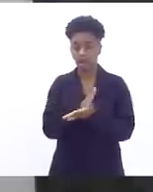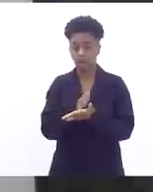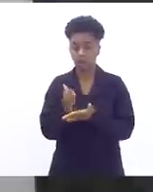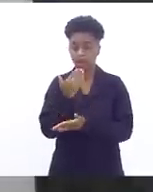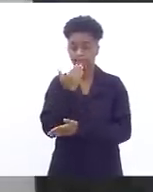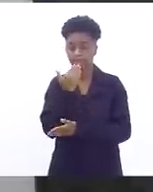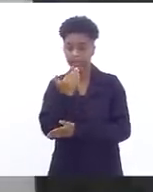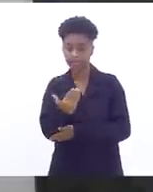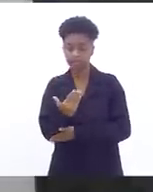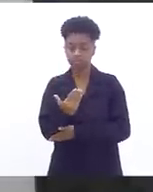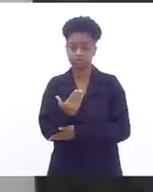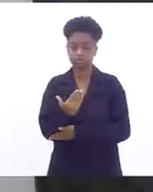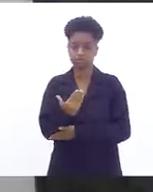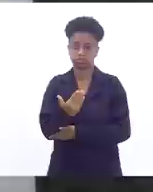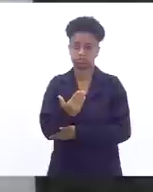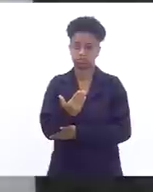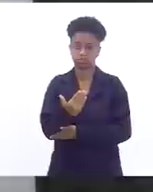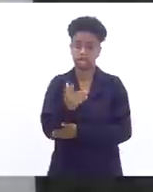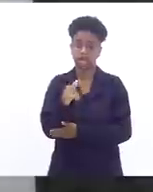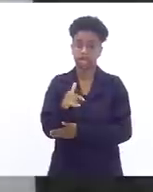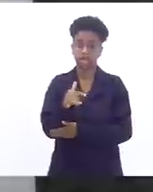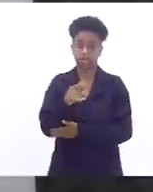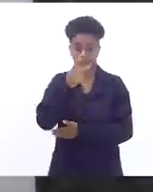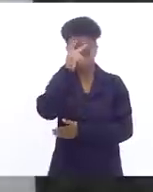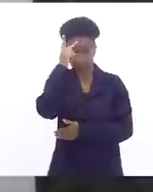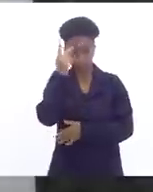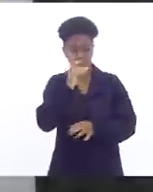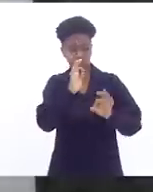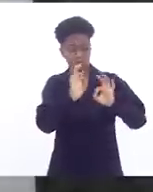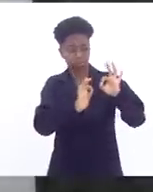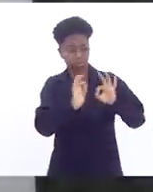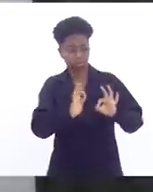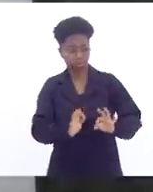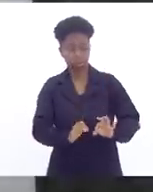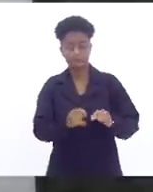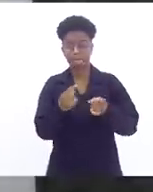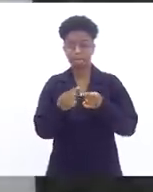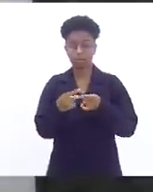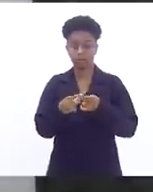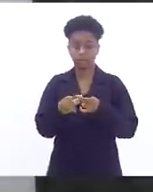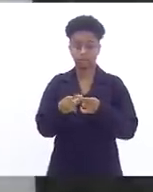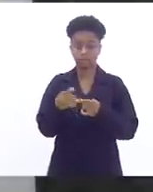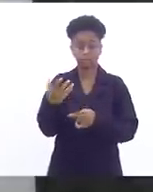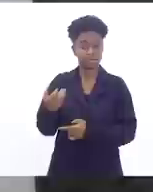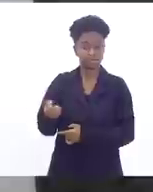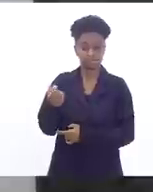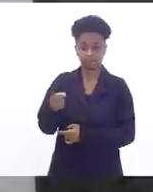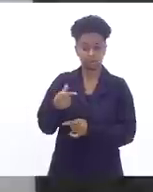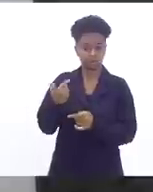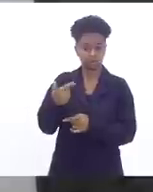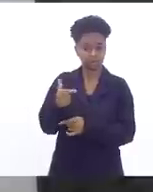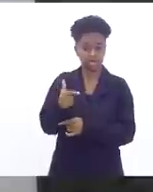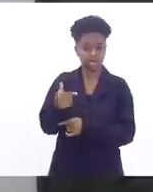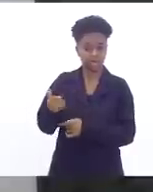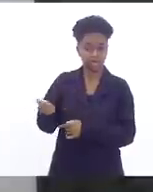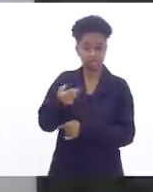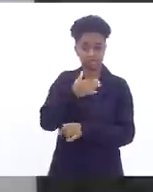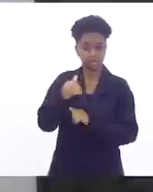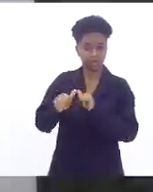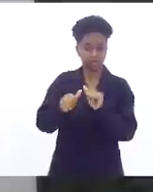tratamentos são manuais porque as pensões não foram atualizadas ou contempladas